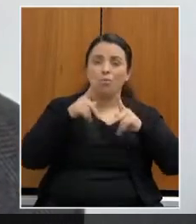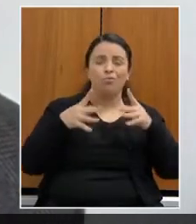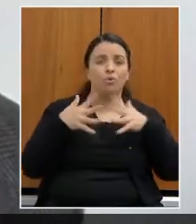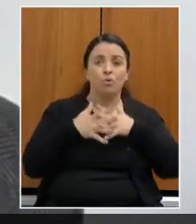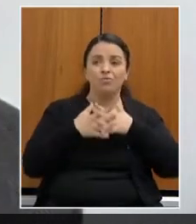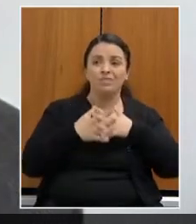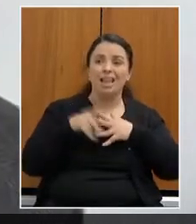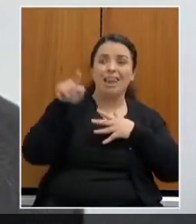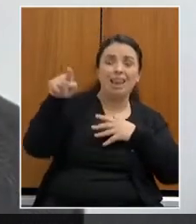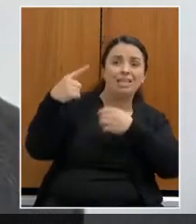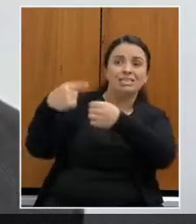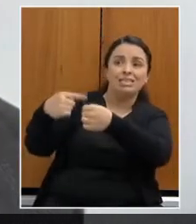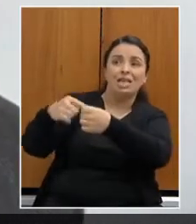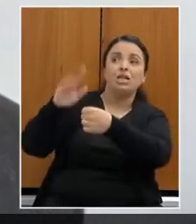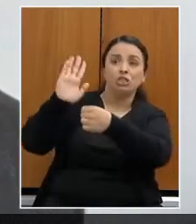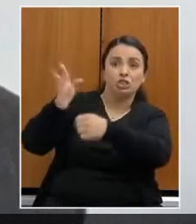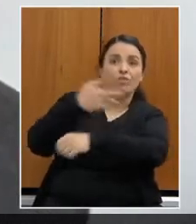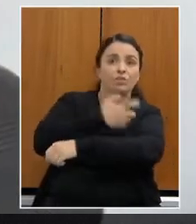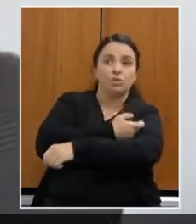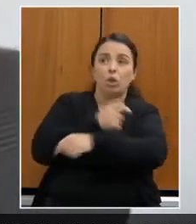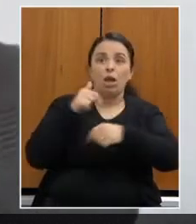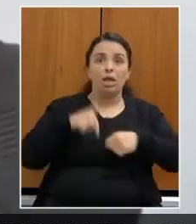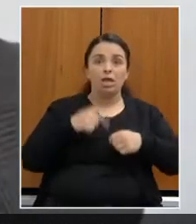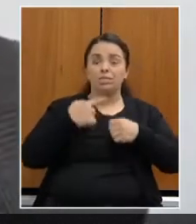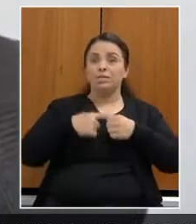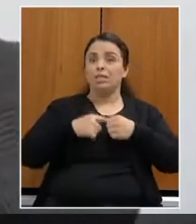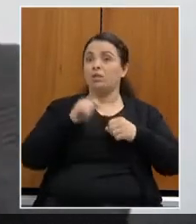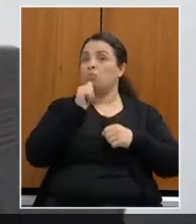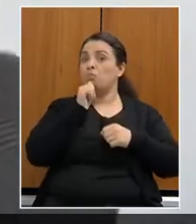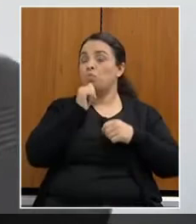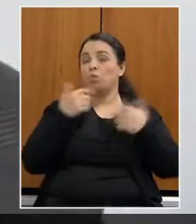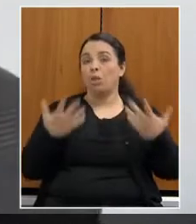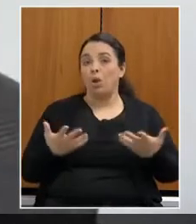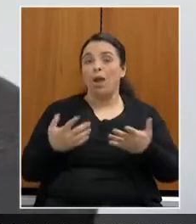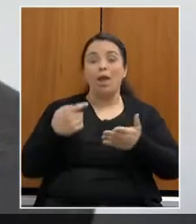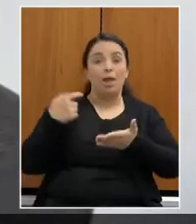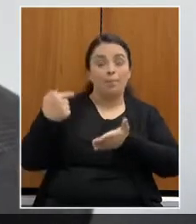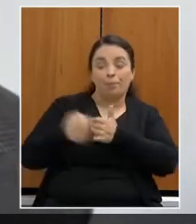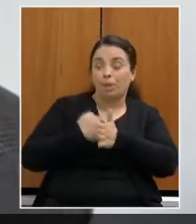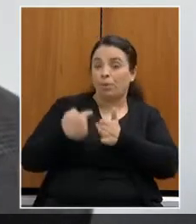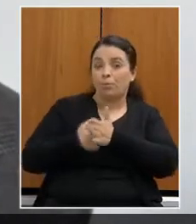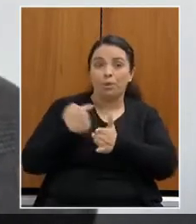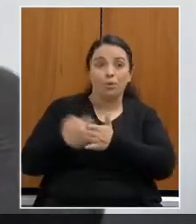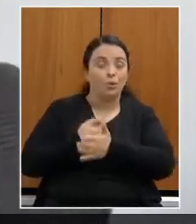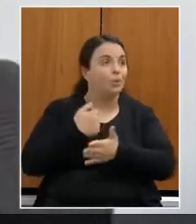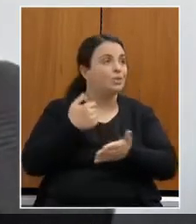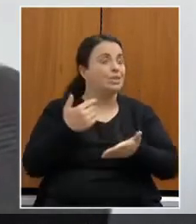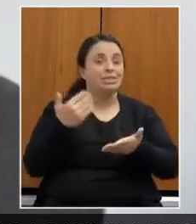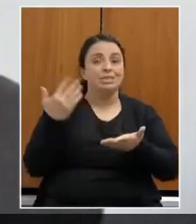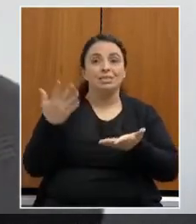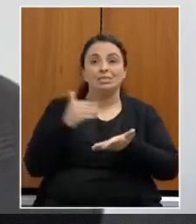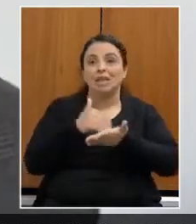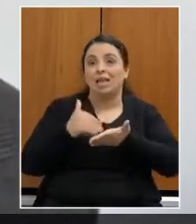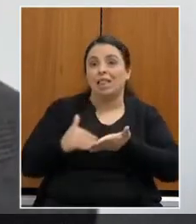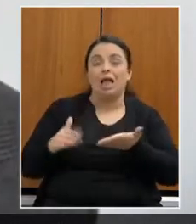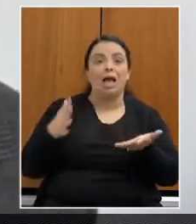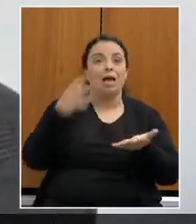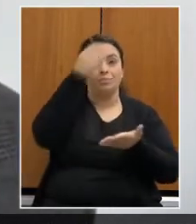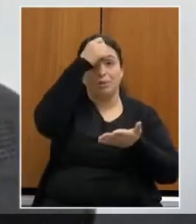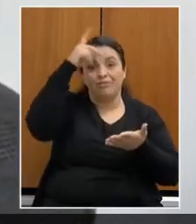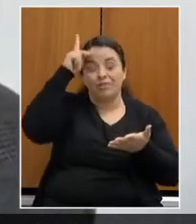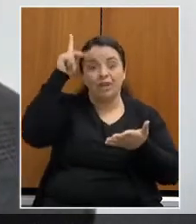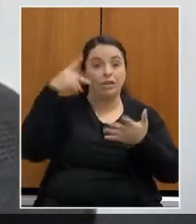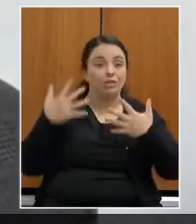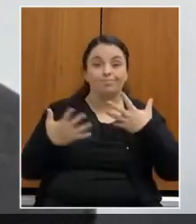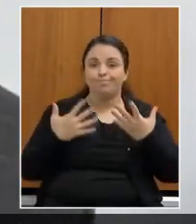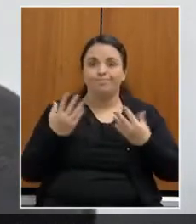minha não como é que fica e aí apertam os secretários prefeitos e está causando um transtorno nesse sentido então eu queria